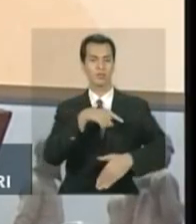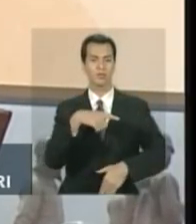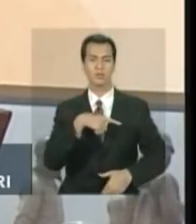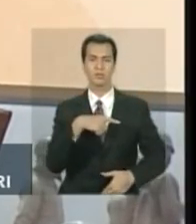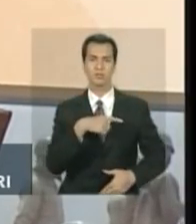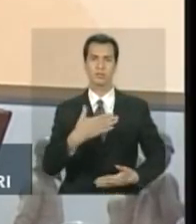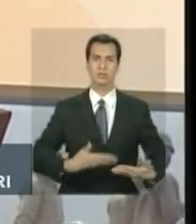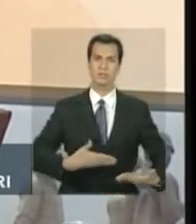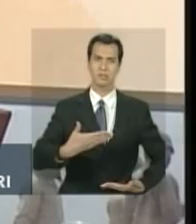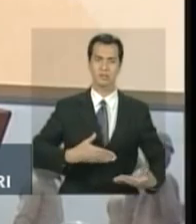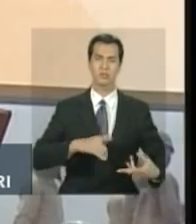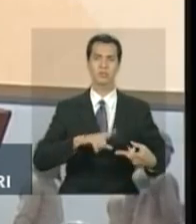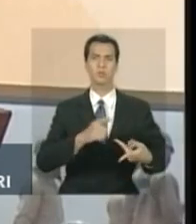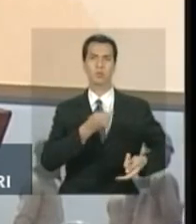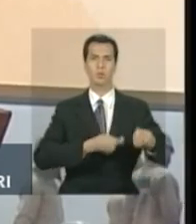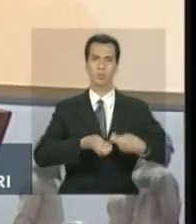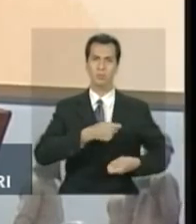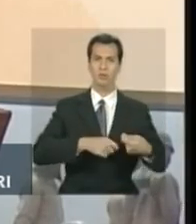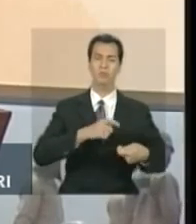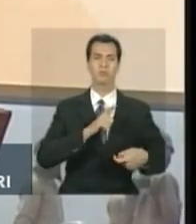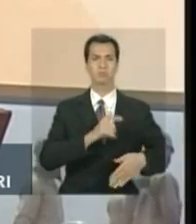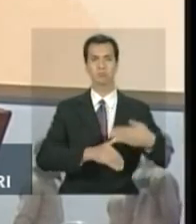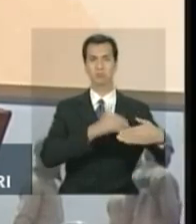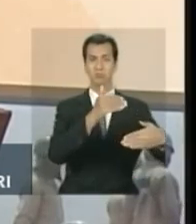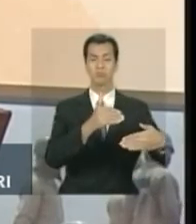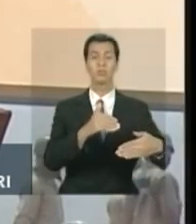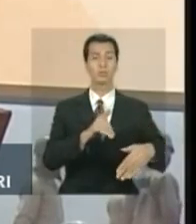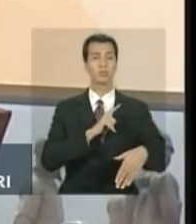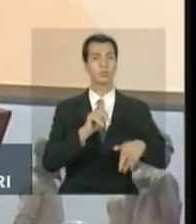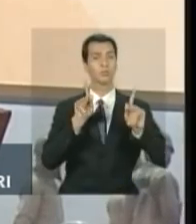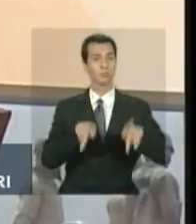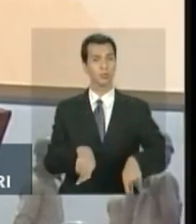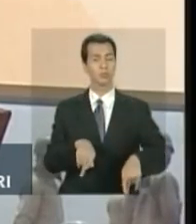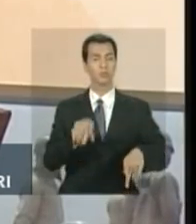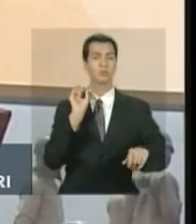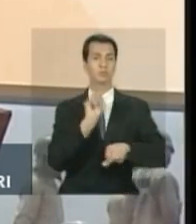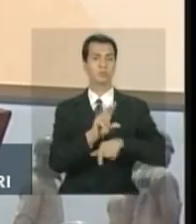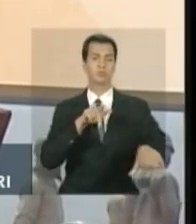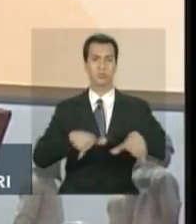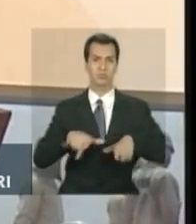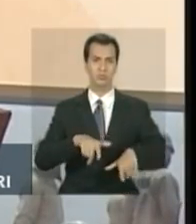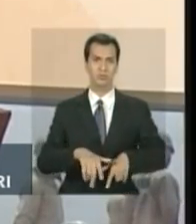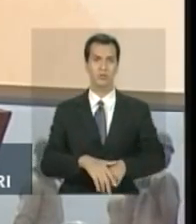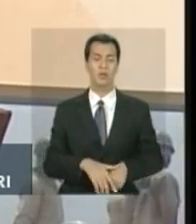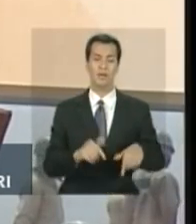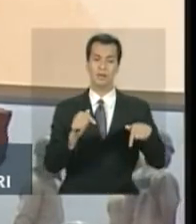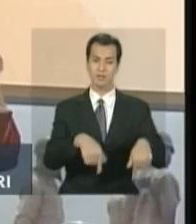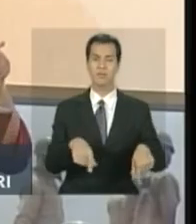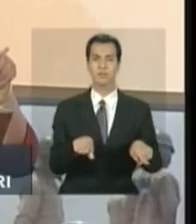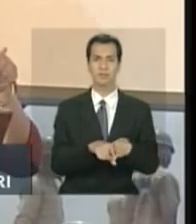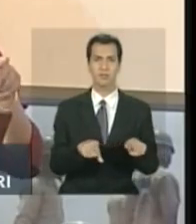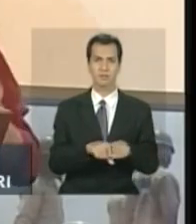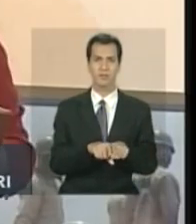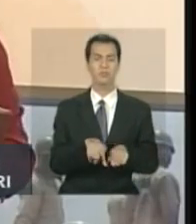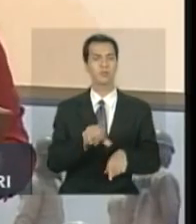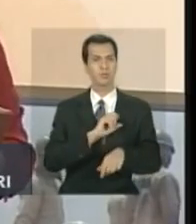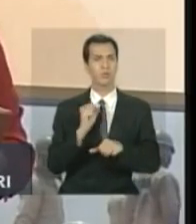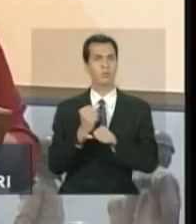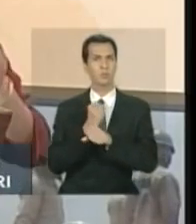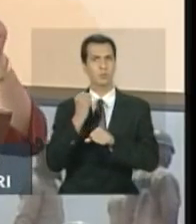comércio crescem, gerando emprego para a nossa população. Aqui também, a construção